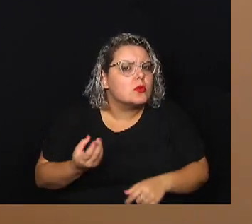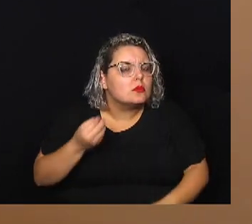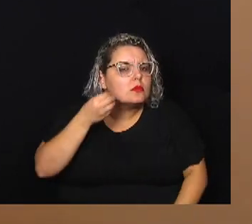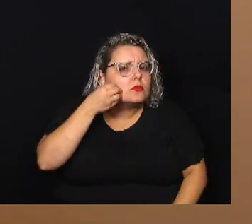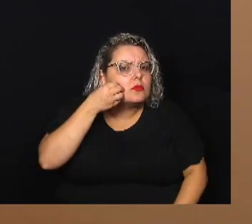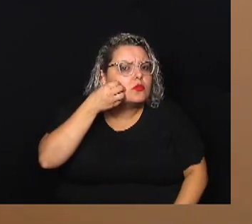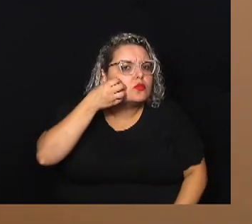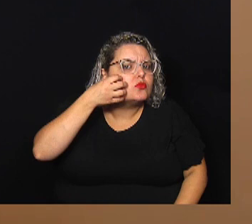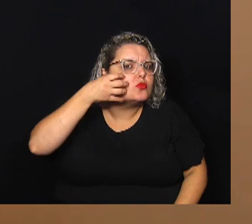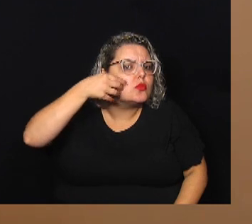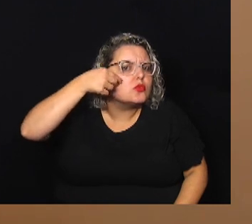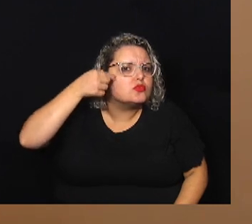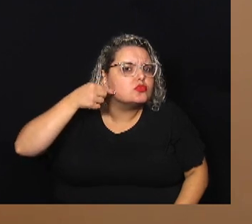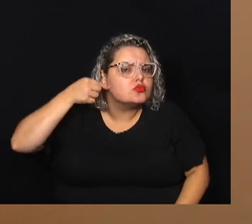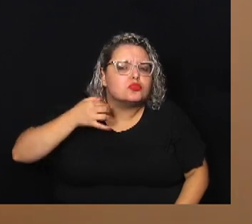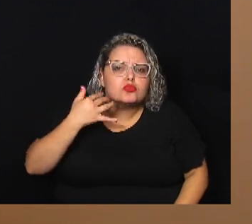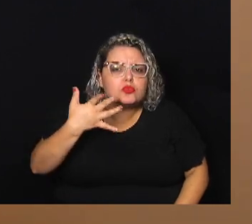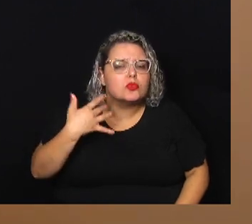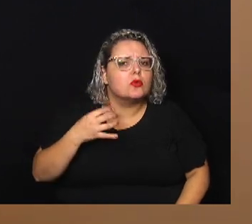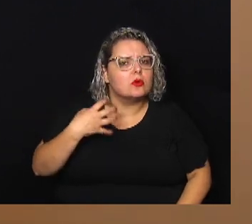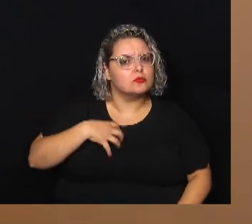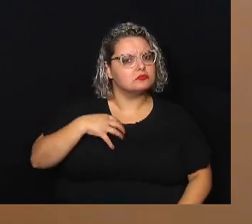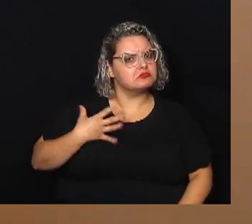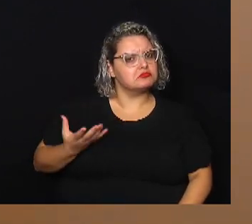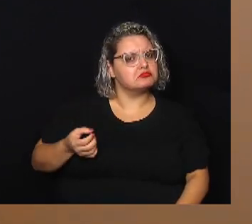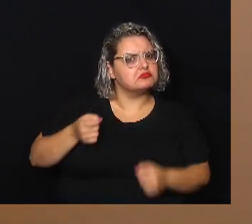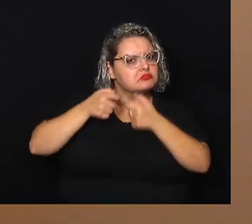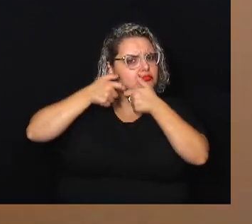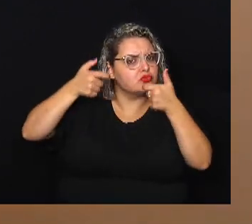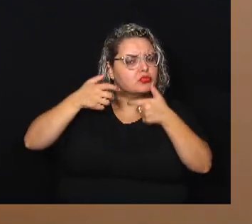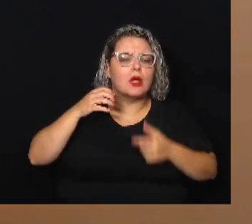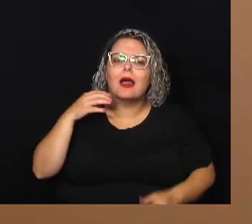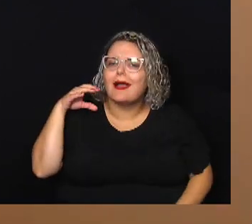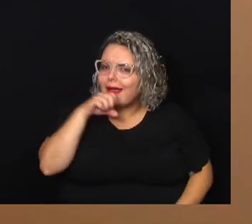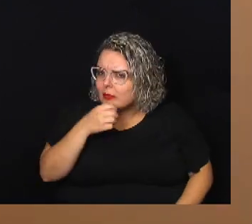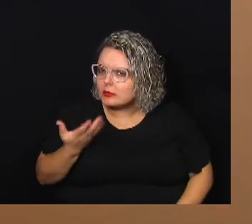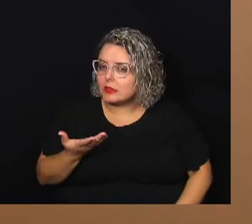tamanho, mudou de cor, mudou de formato, cresceu muito rápido.